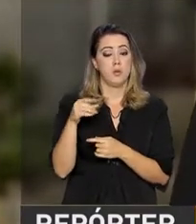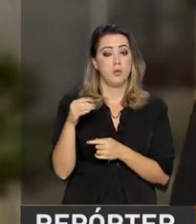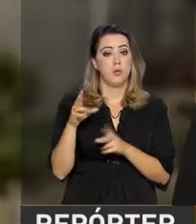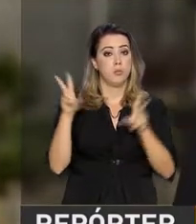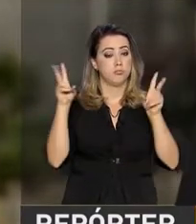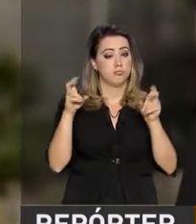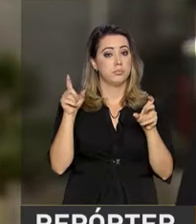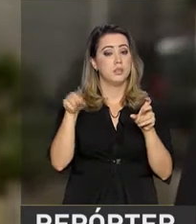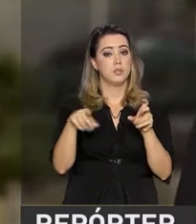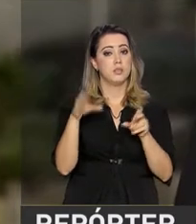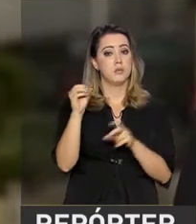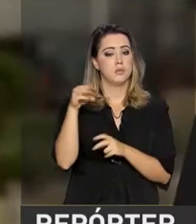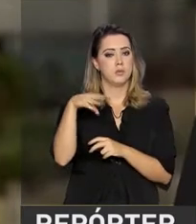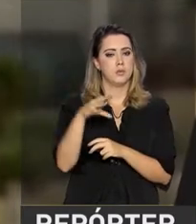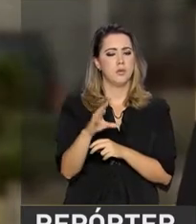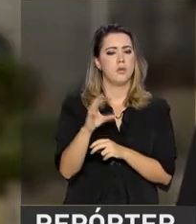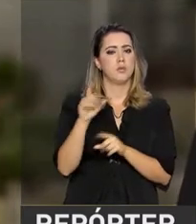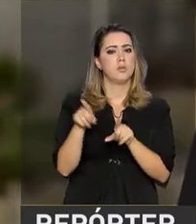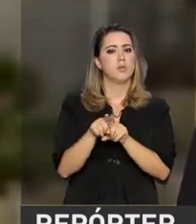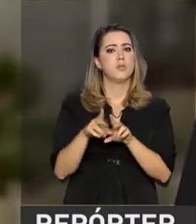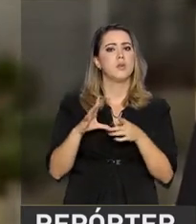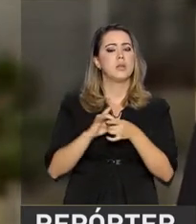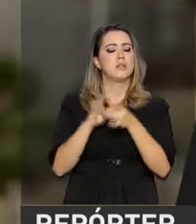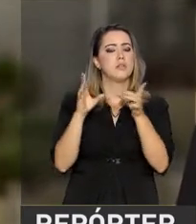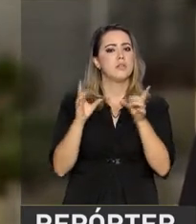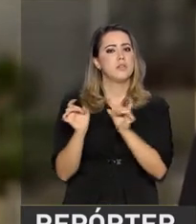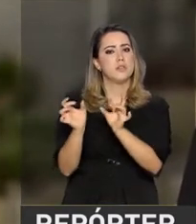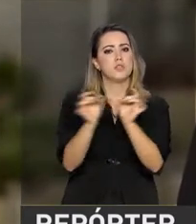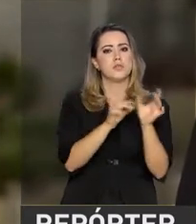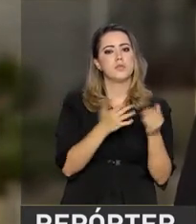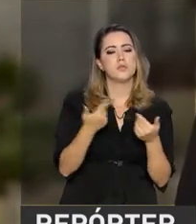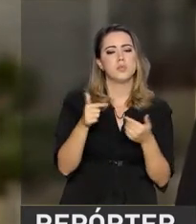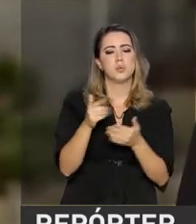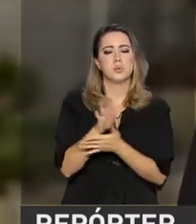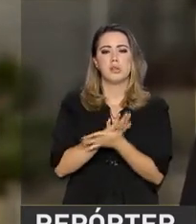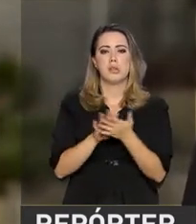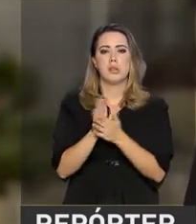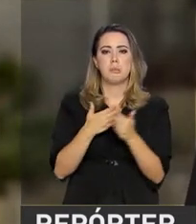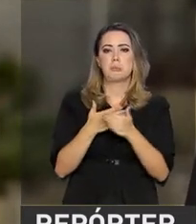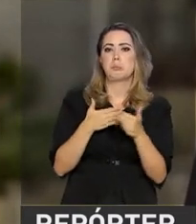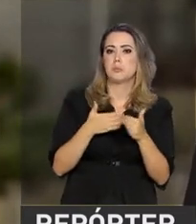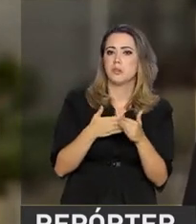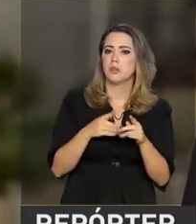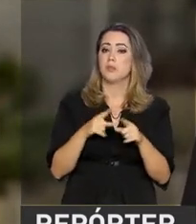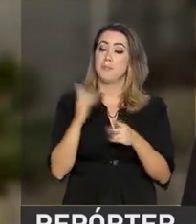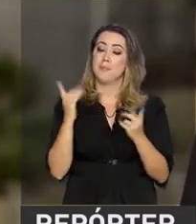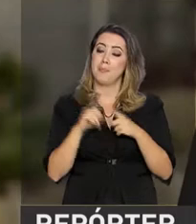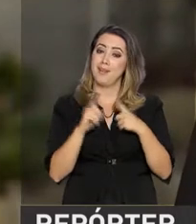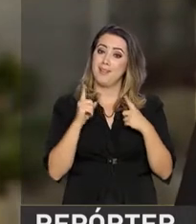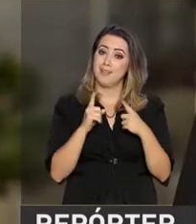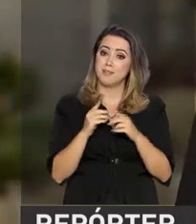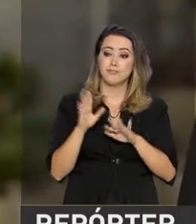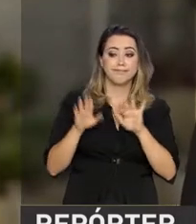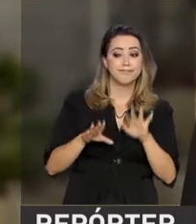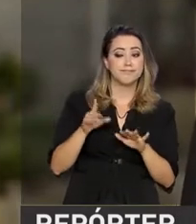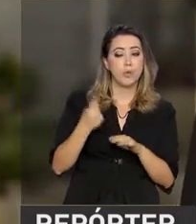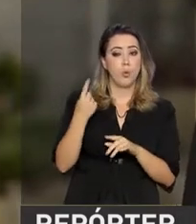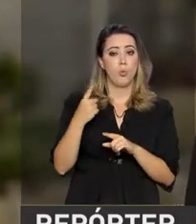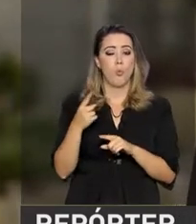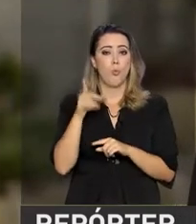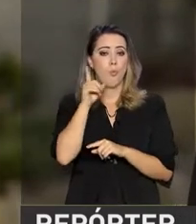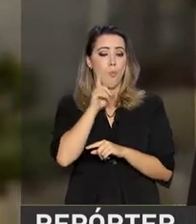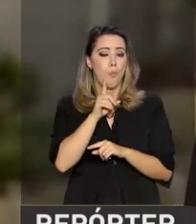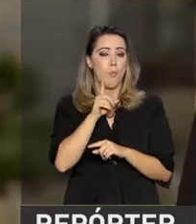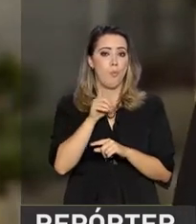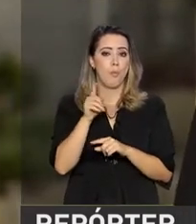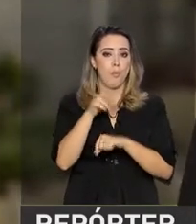OMC continua sendo um comércio livre sem barreiras. O problema é a postura de alguns países como os